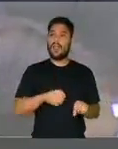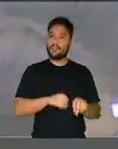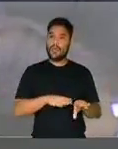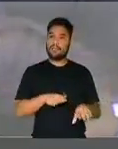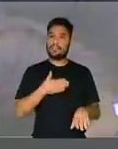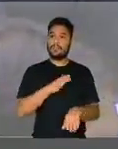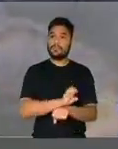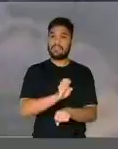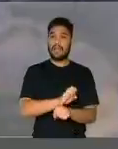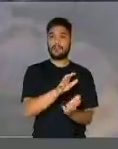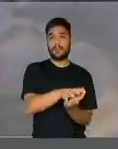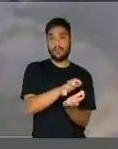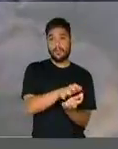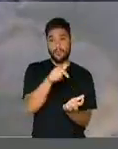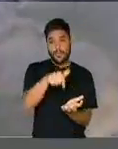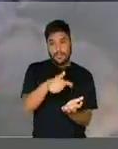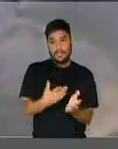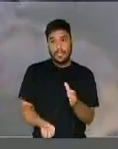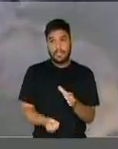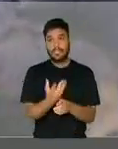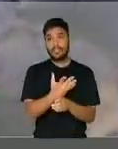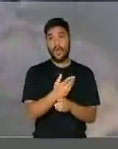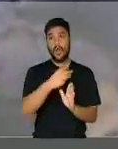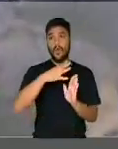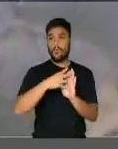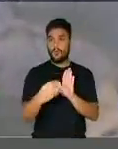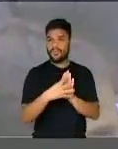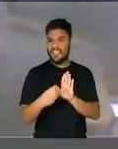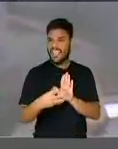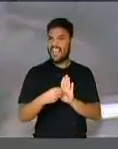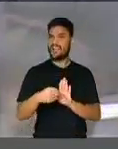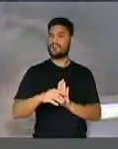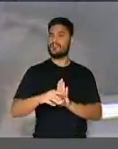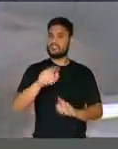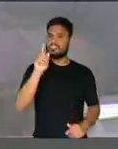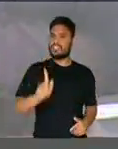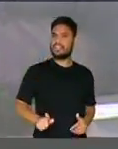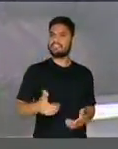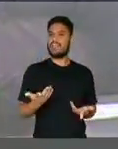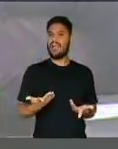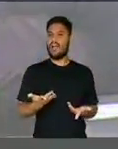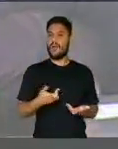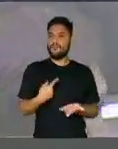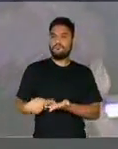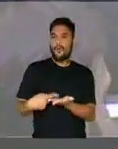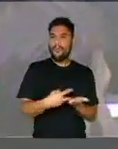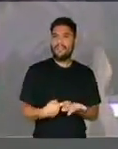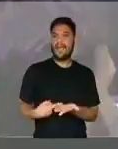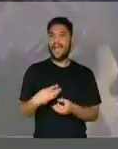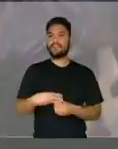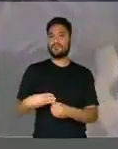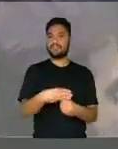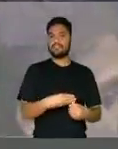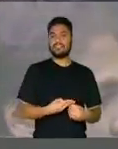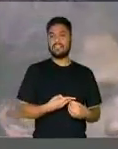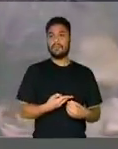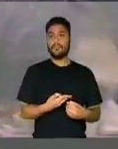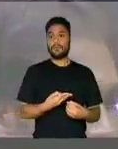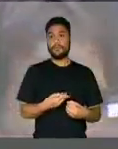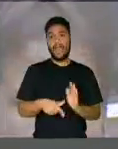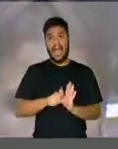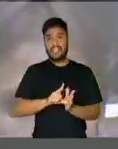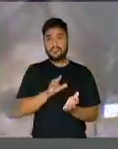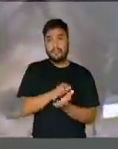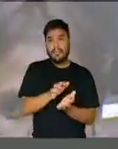carabobo pernambuco a partir da implantação desse modelo de gestão do pacto pela educação saiu da